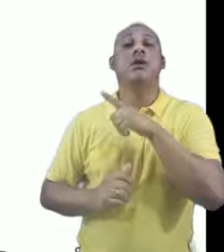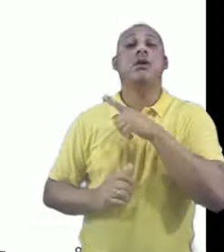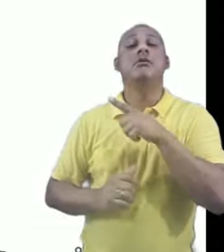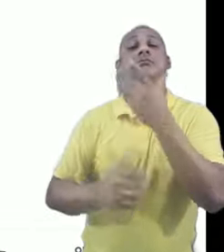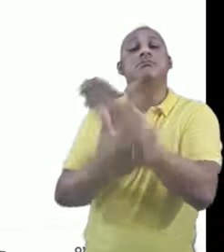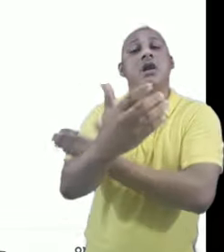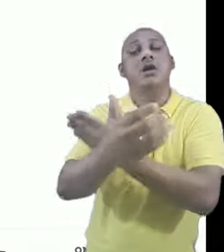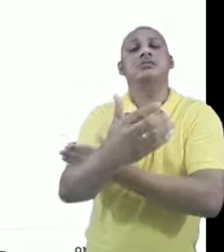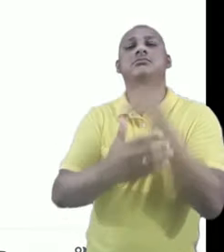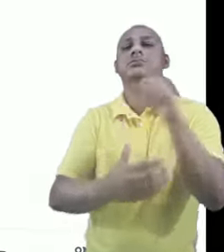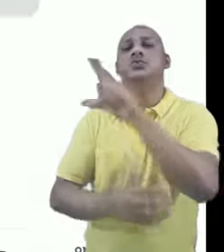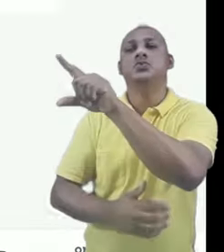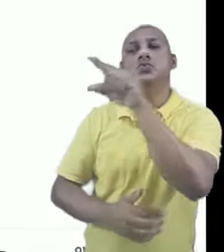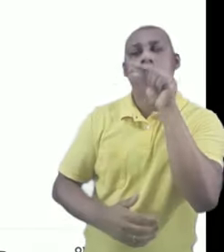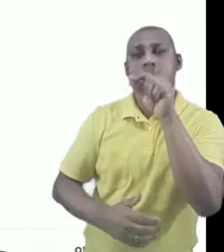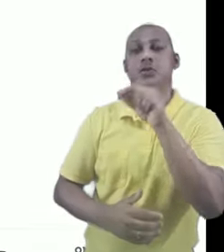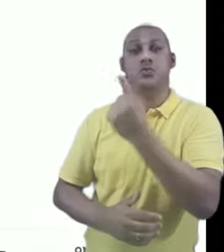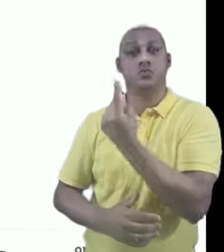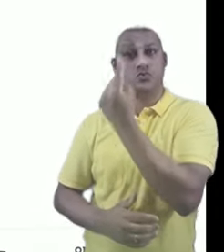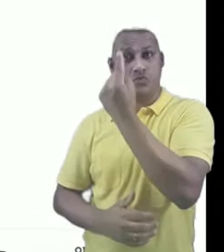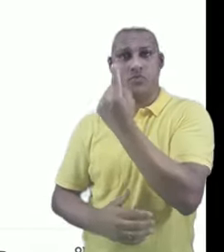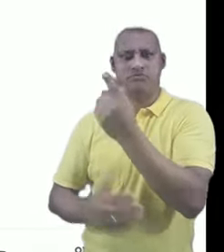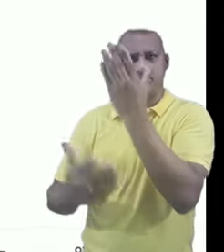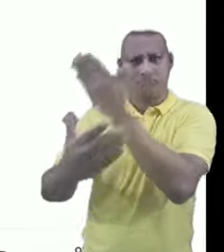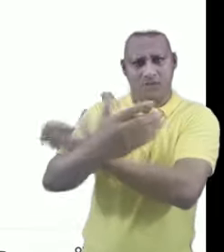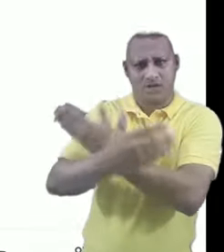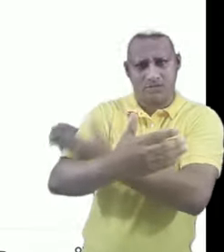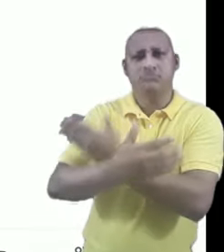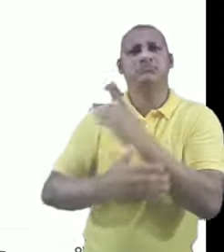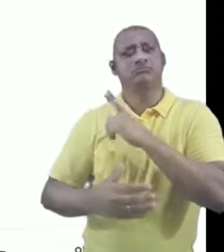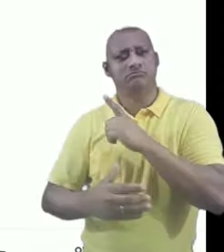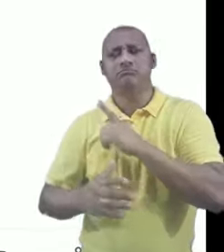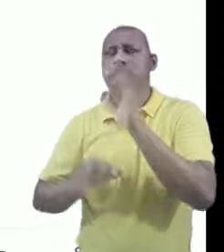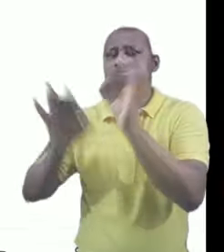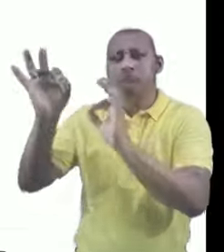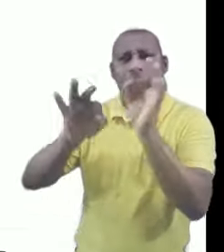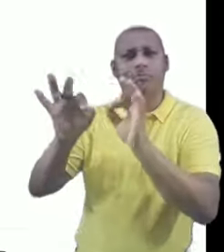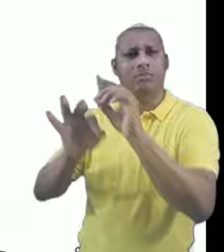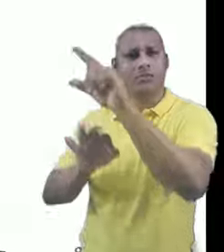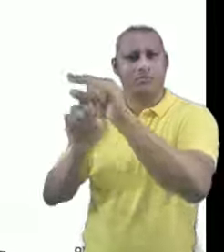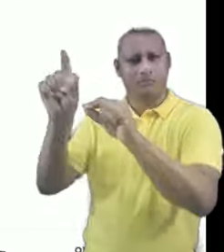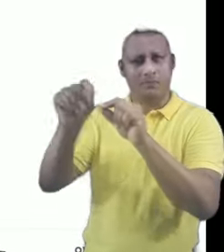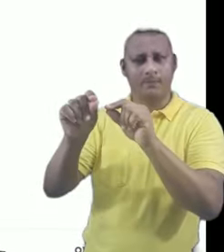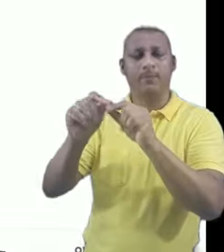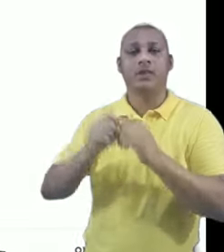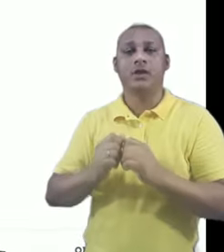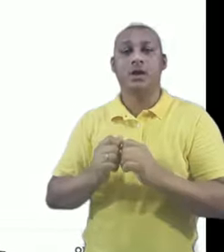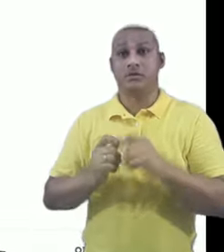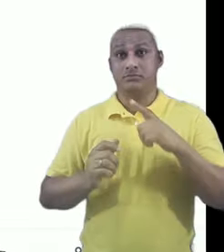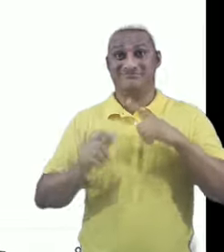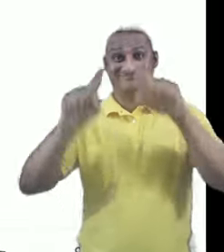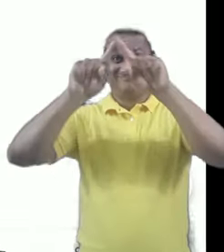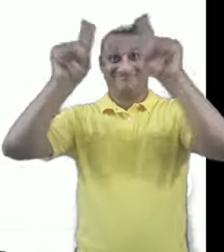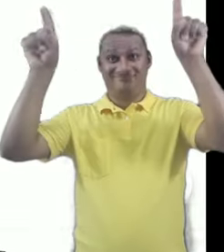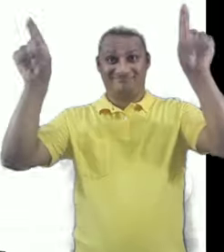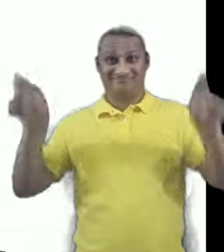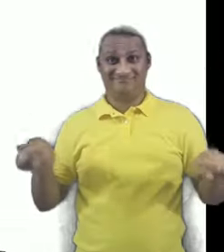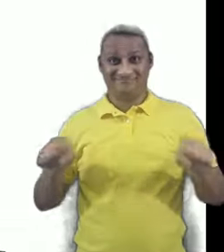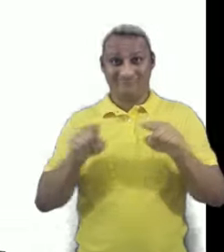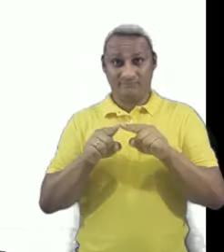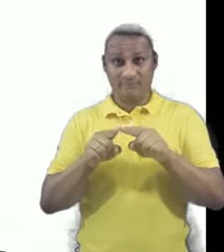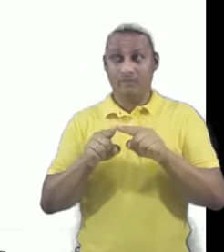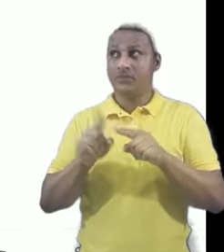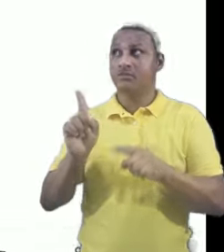parte. Escolha uma delas. Os trabalhos são salvos automaticamente de modo que previne a perda de material ao longo do curso.